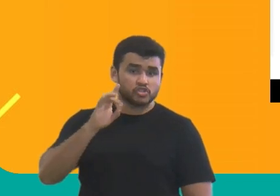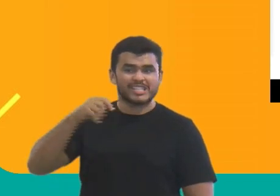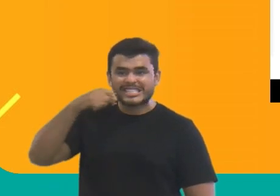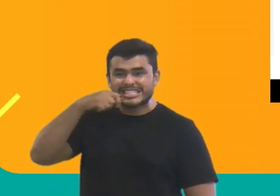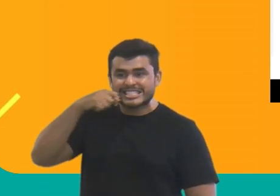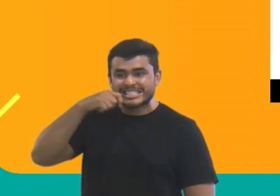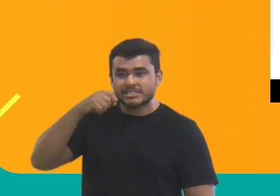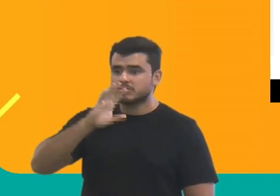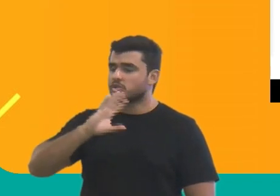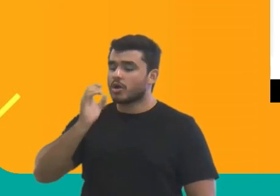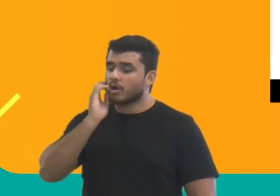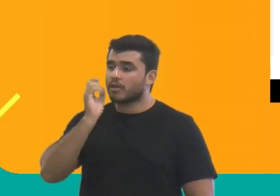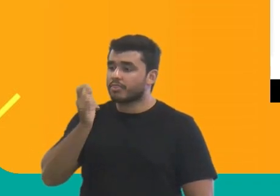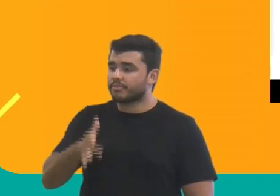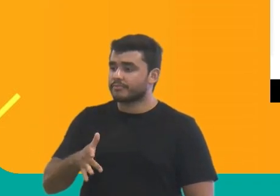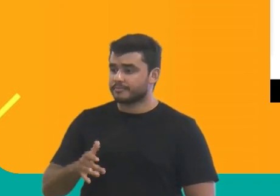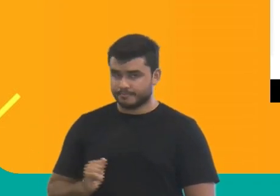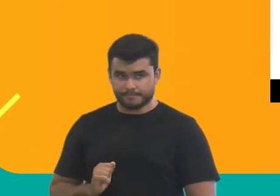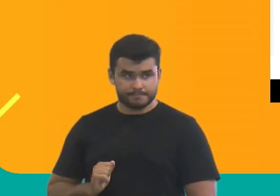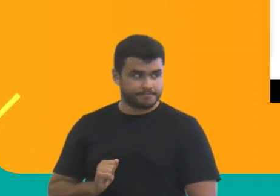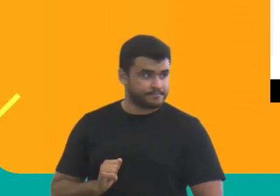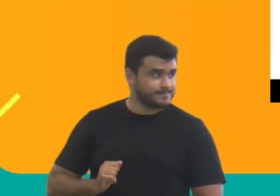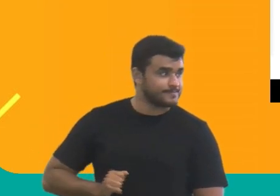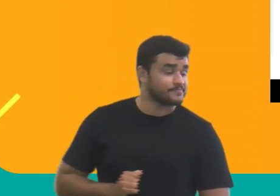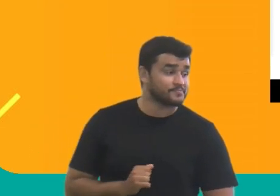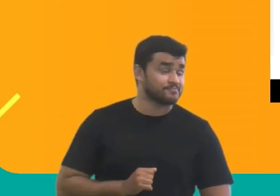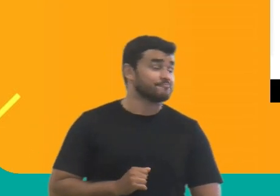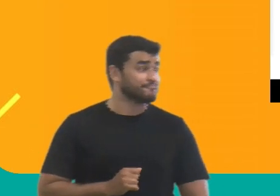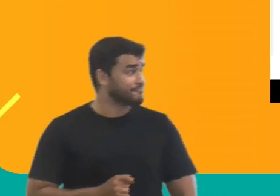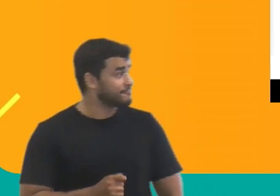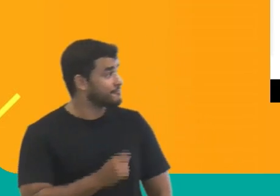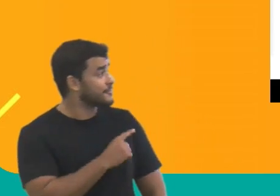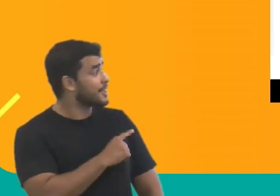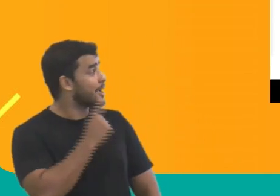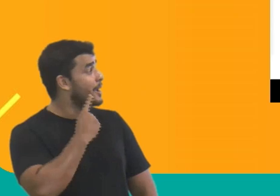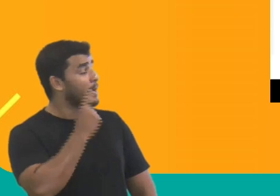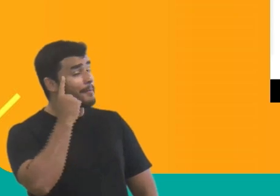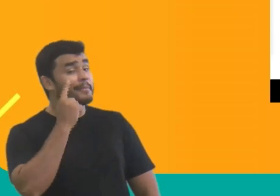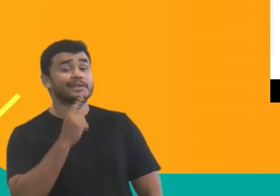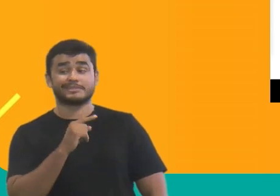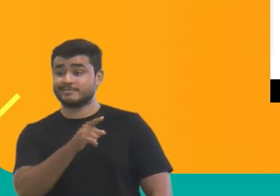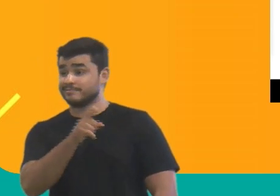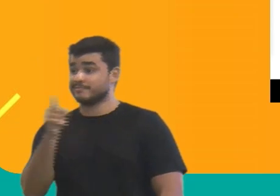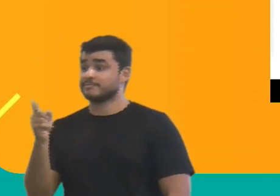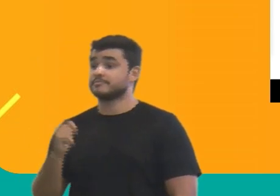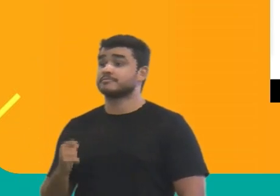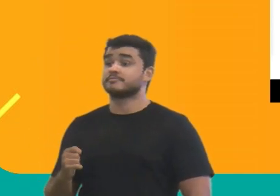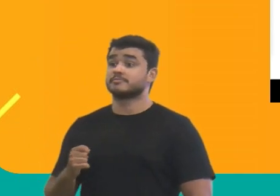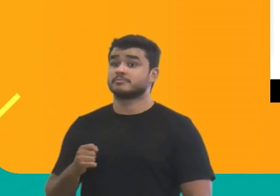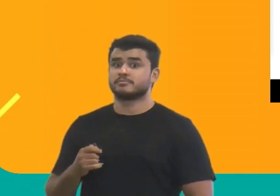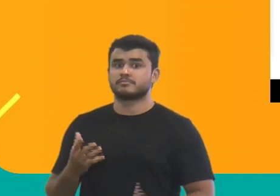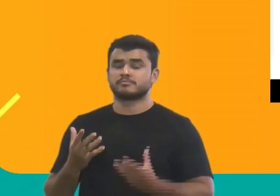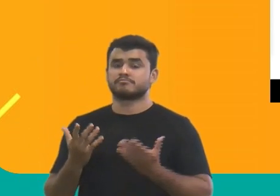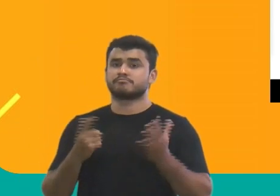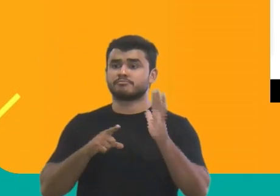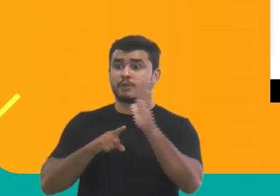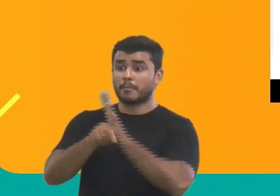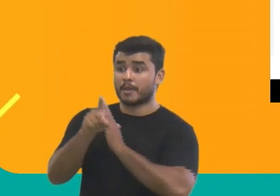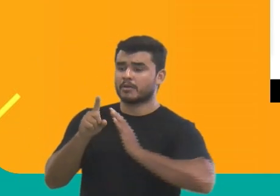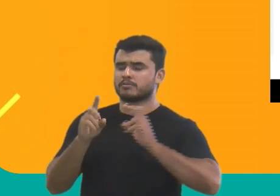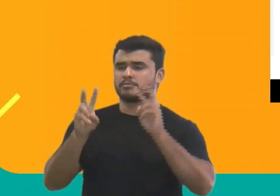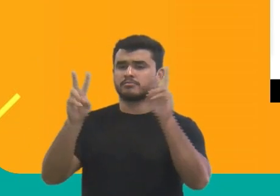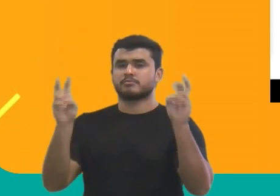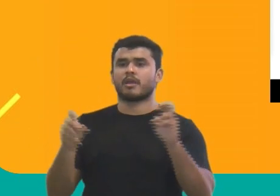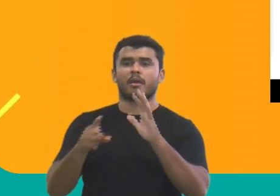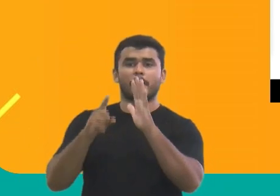tá? E é engraçado que parece que a gente faz de propósito, né? A gente coloca uma questão que puxa outra